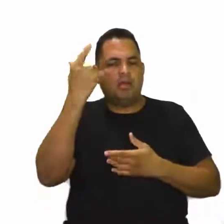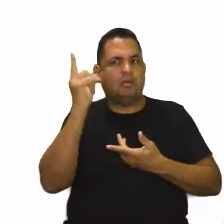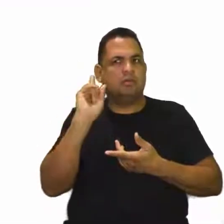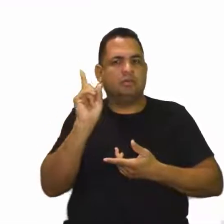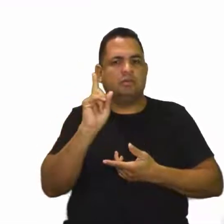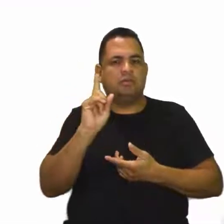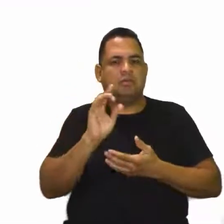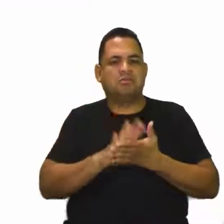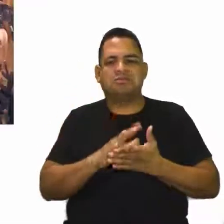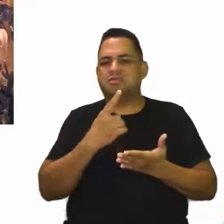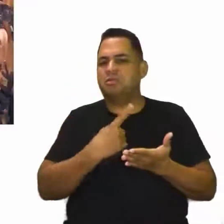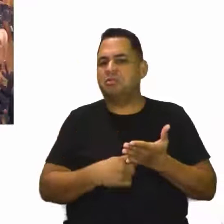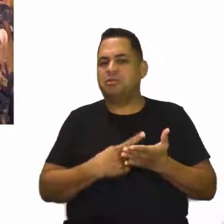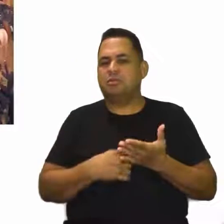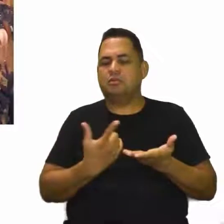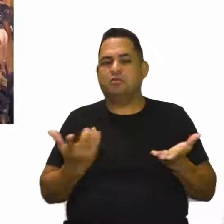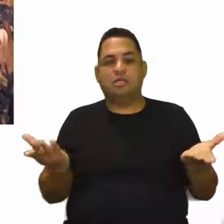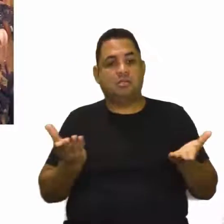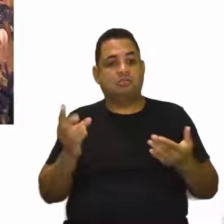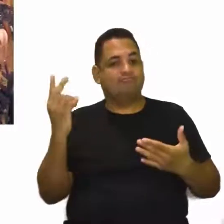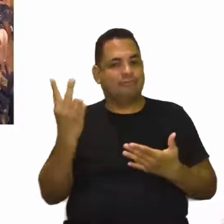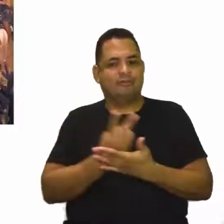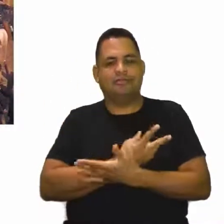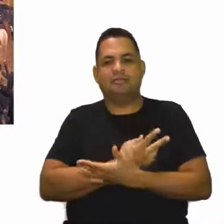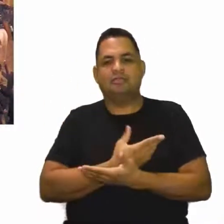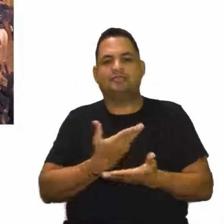combinou. É incrível, mas isso acontece.